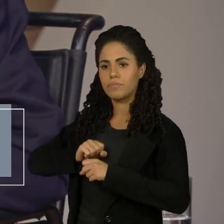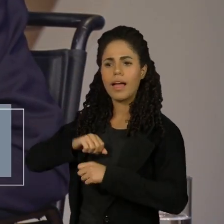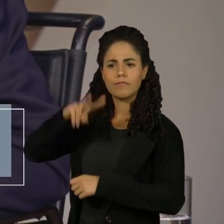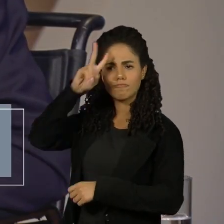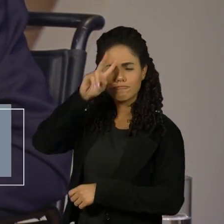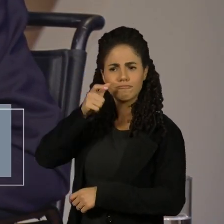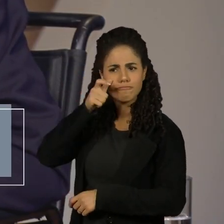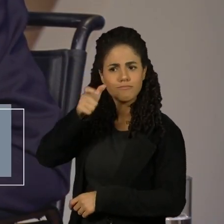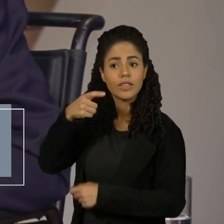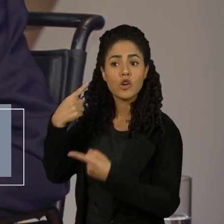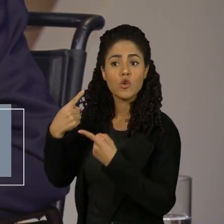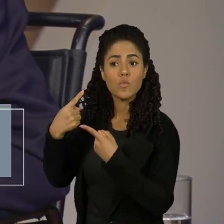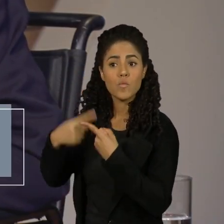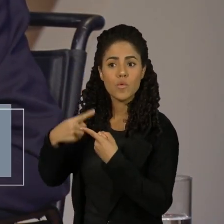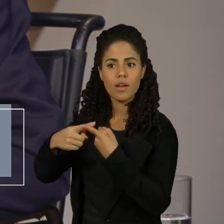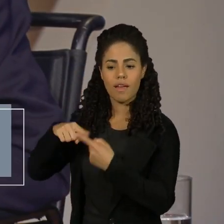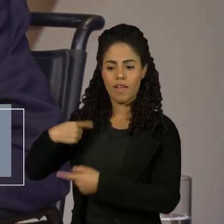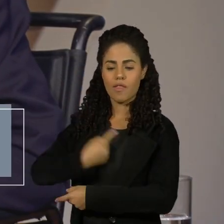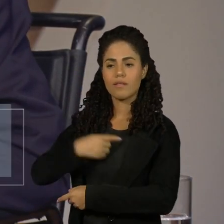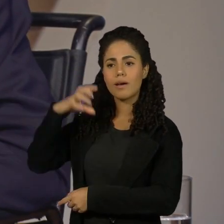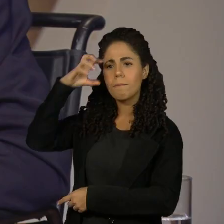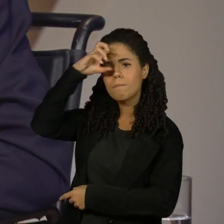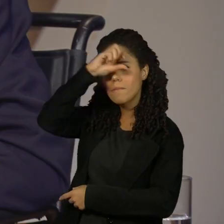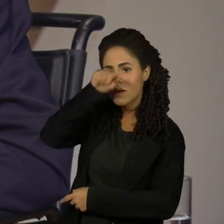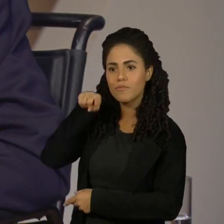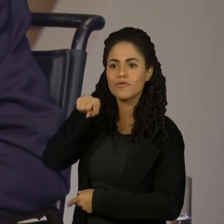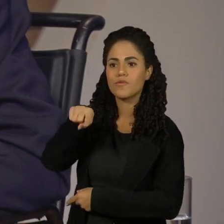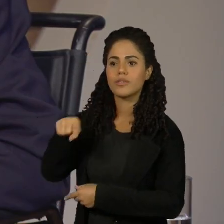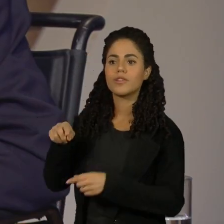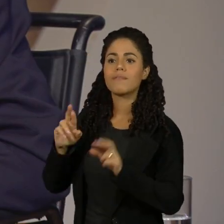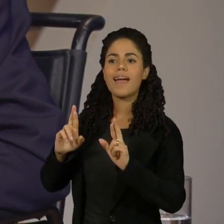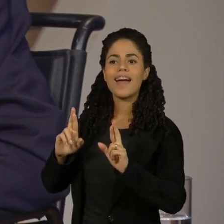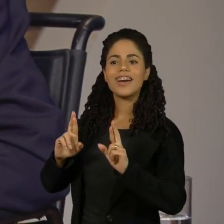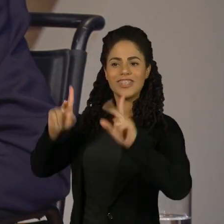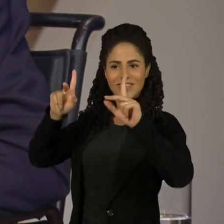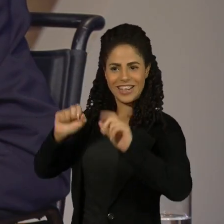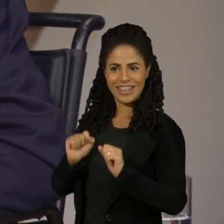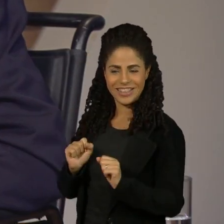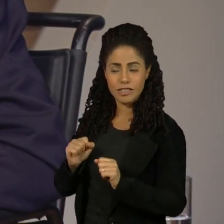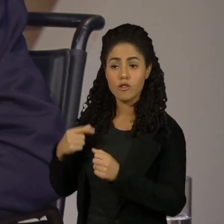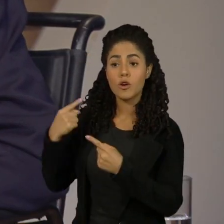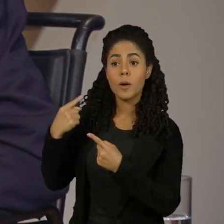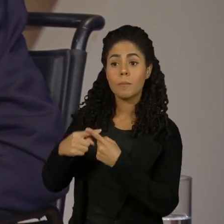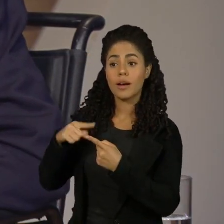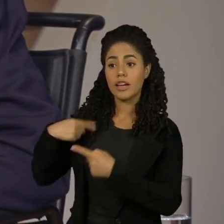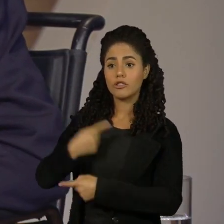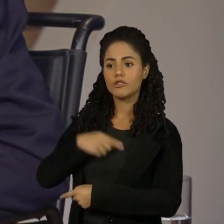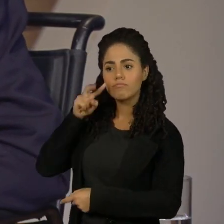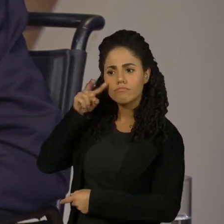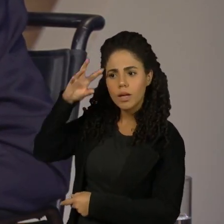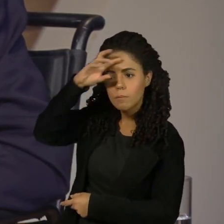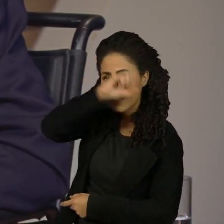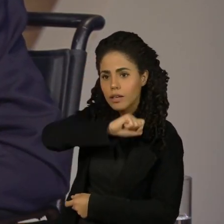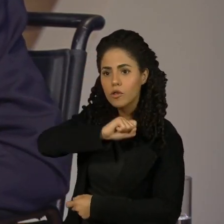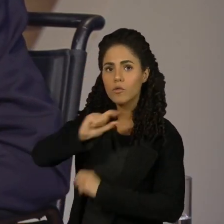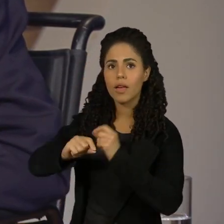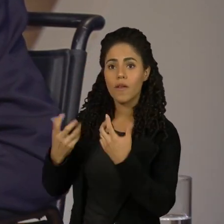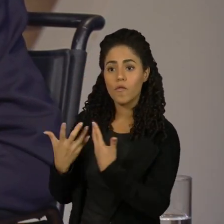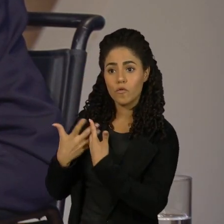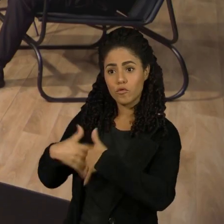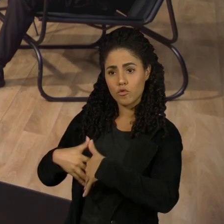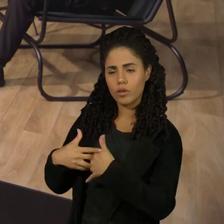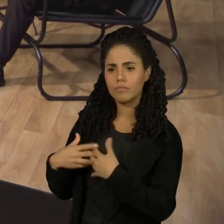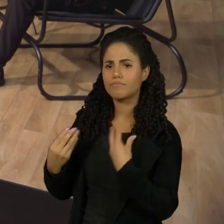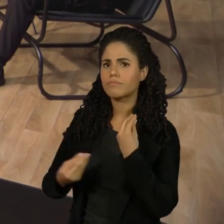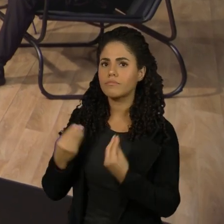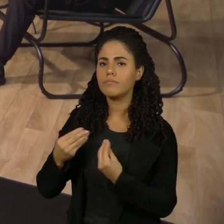interessante. A gente aprendeu muito com isso daí, porque ela é bem diferente. Primeiro, a gente aprendeu o que não funciona. O que não funcionou no mundo inteiro